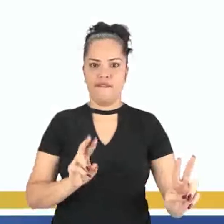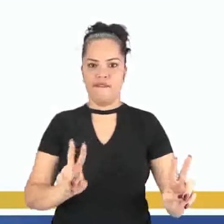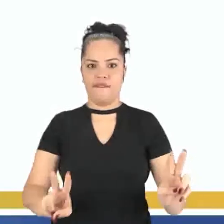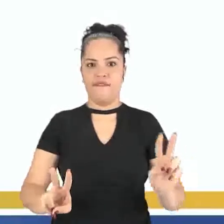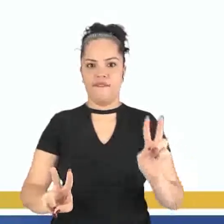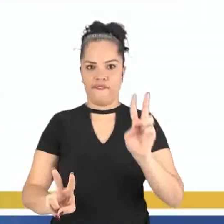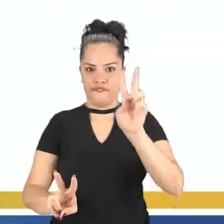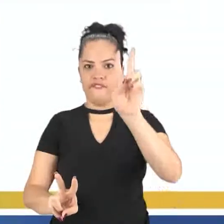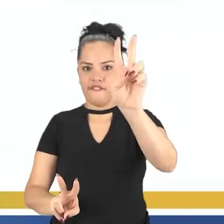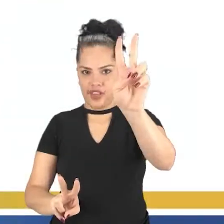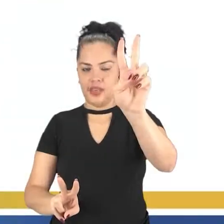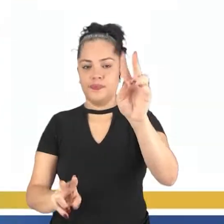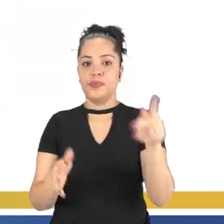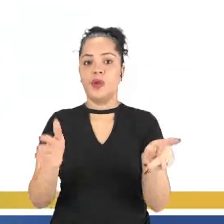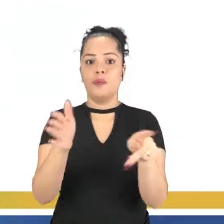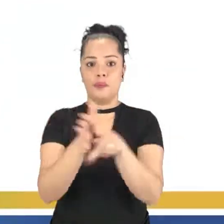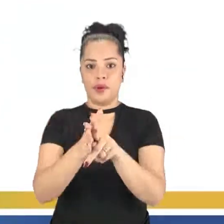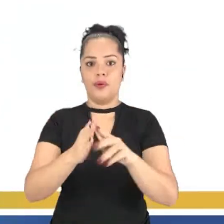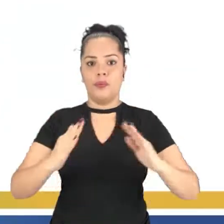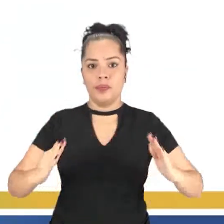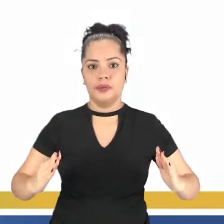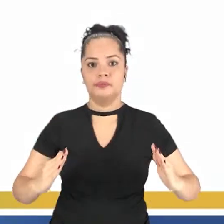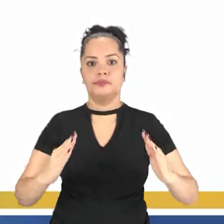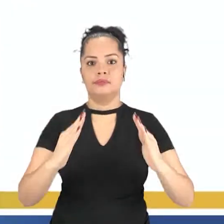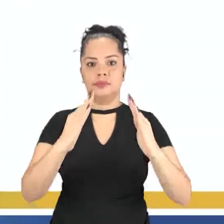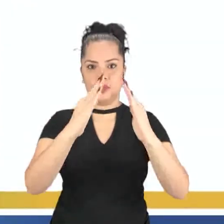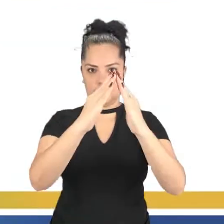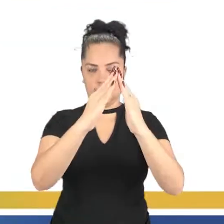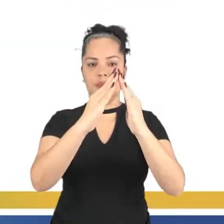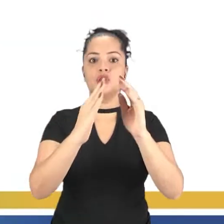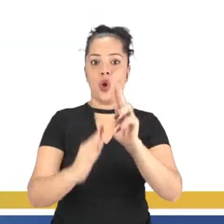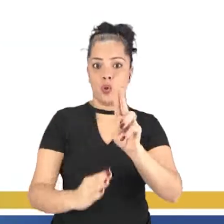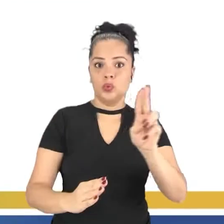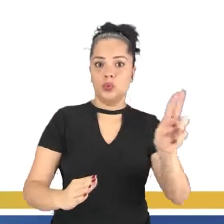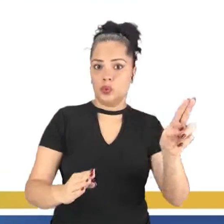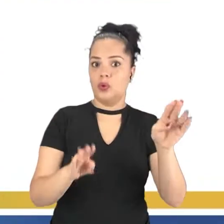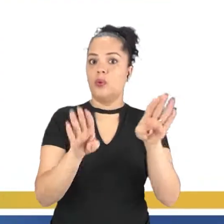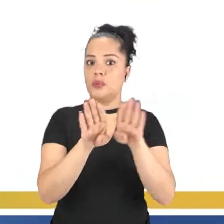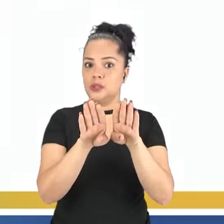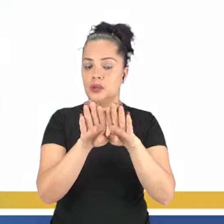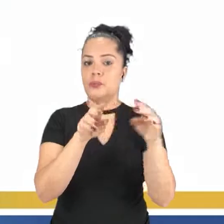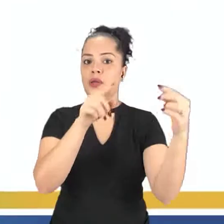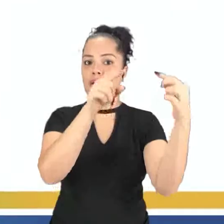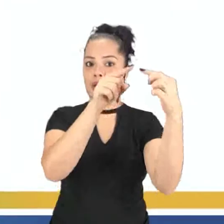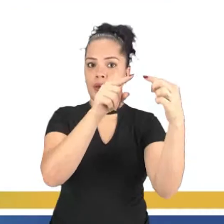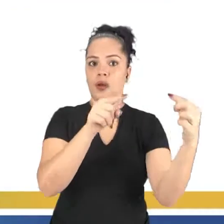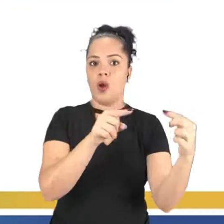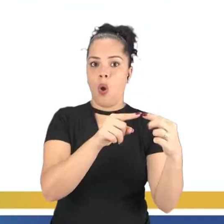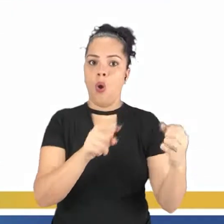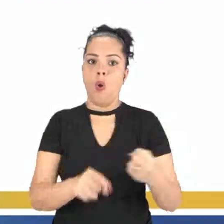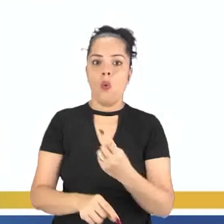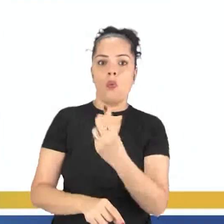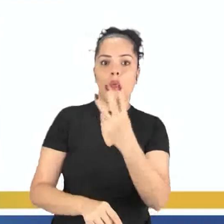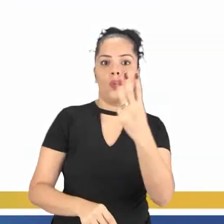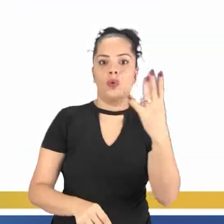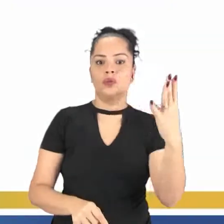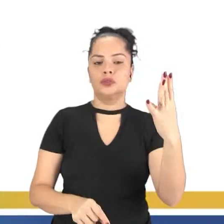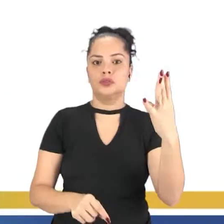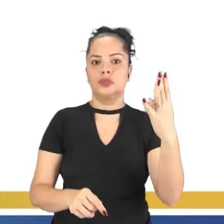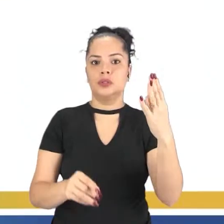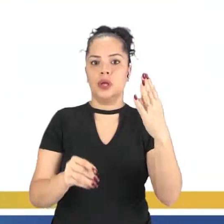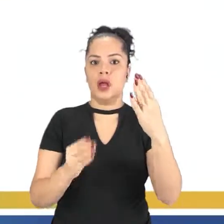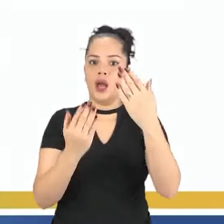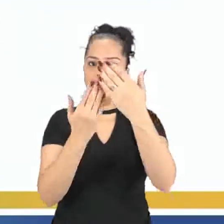certinho? Então, o nome de uma pirâmide se dá também de acordo com a quantidade de lados do polígono da